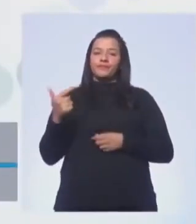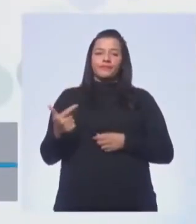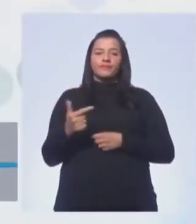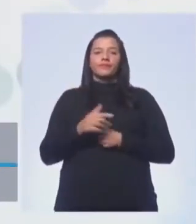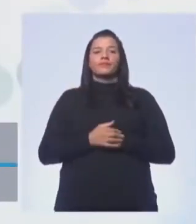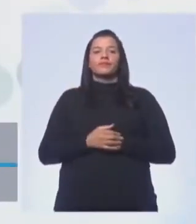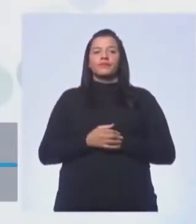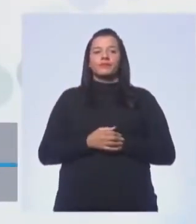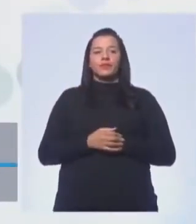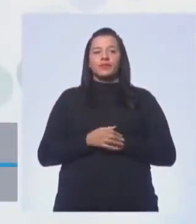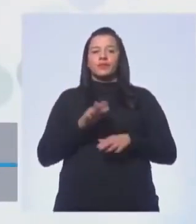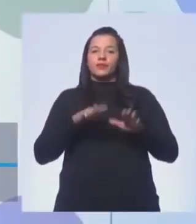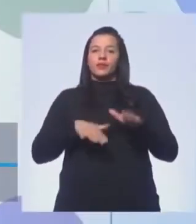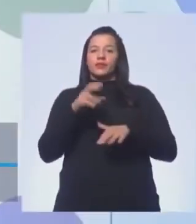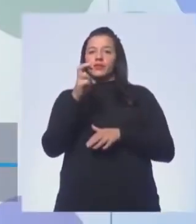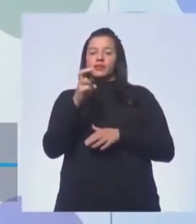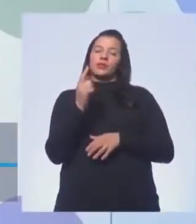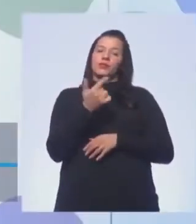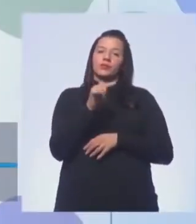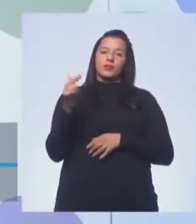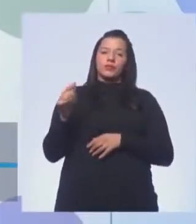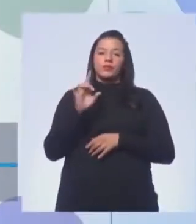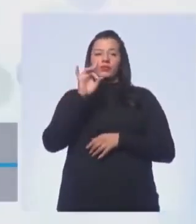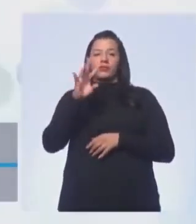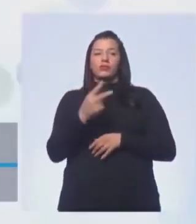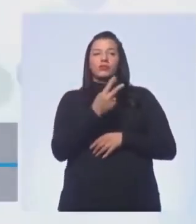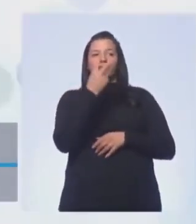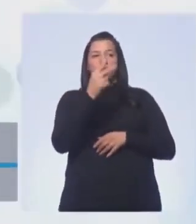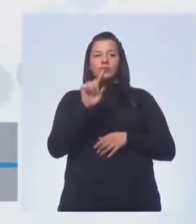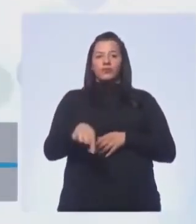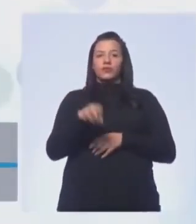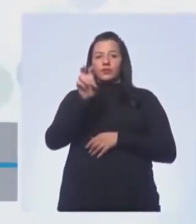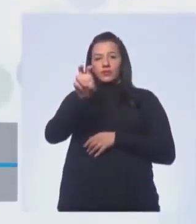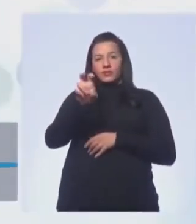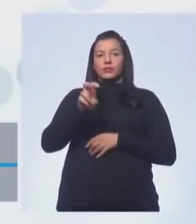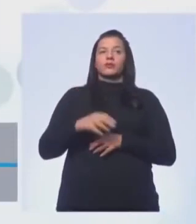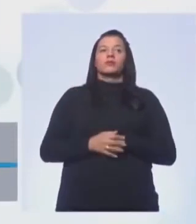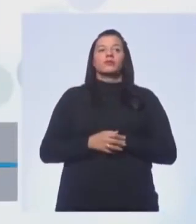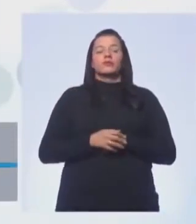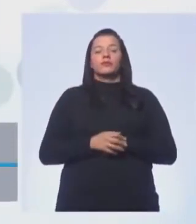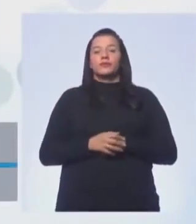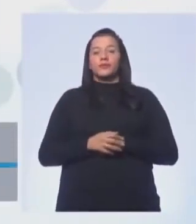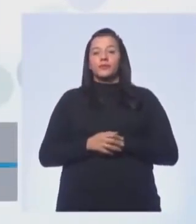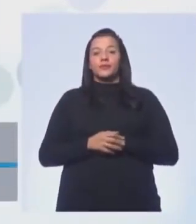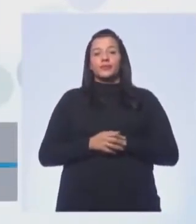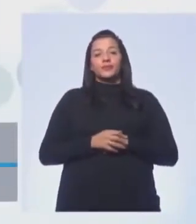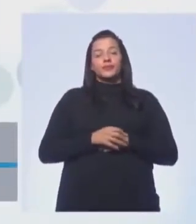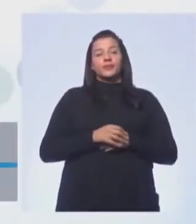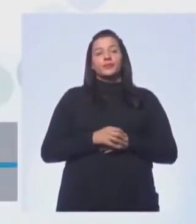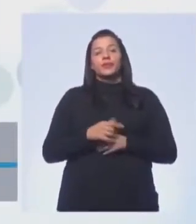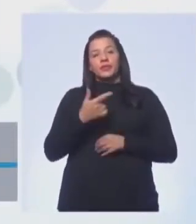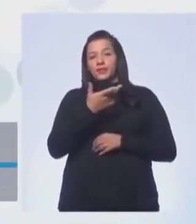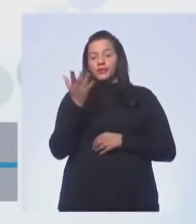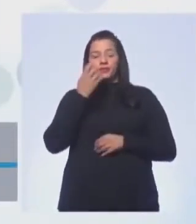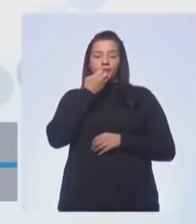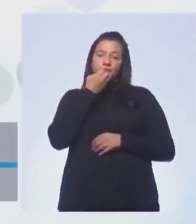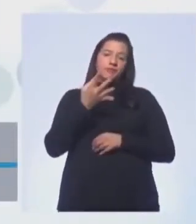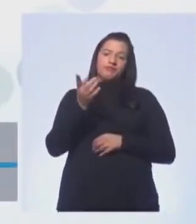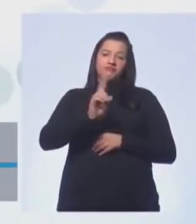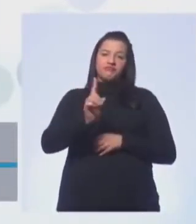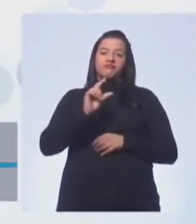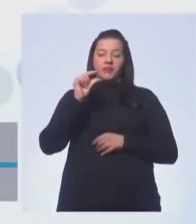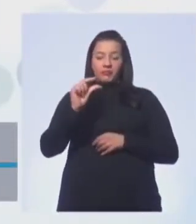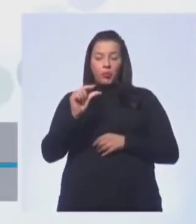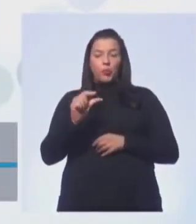na verdade, não são 5 livros, né? A gente está lendo 2,5 livros inteiros por ano. E não é muito, não, é